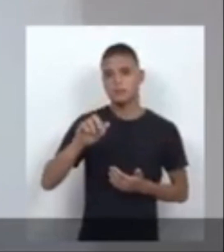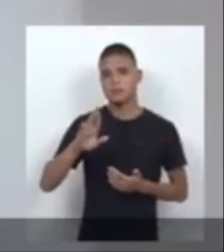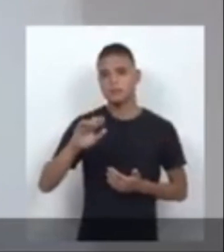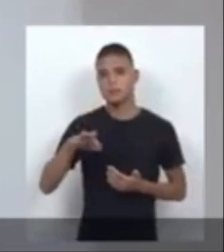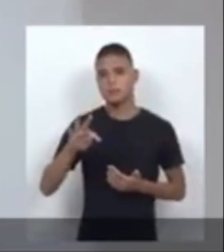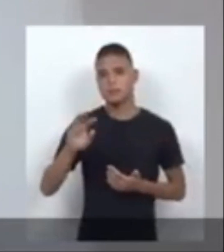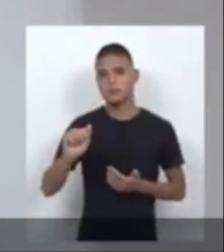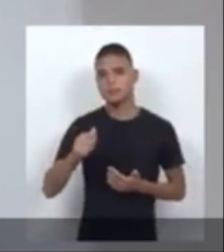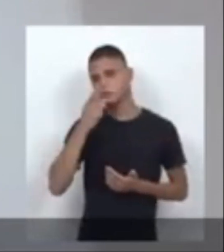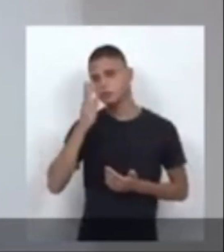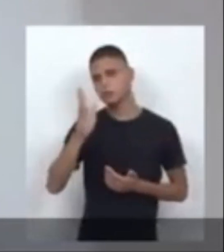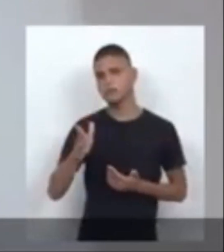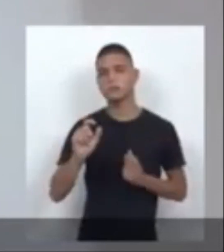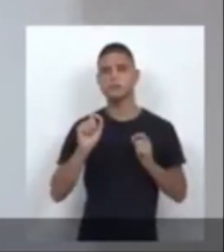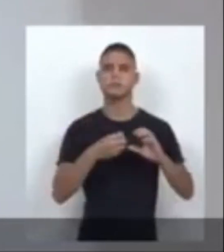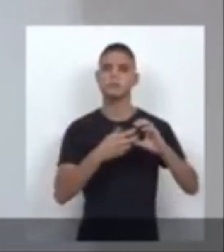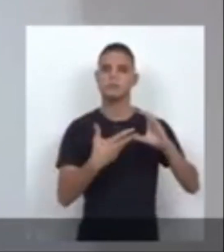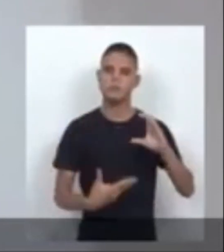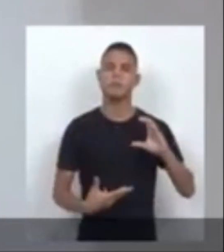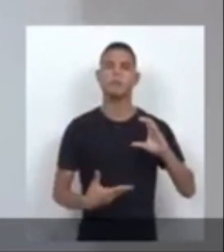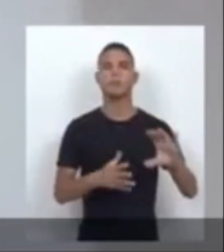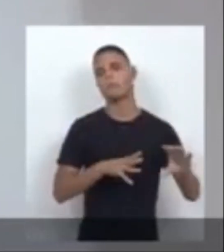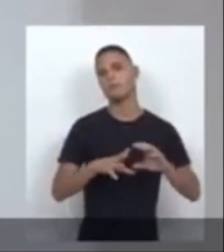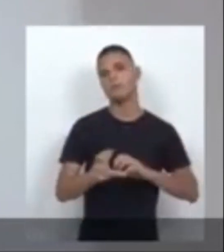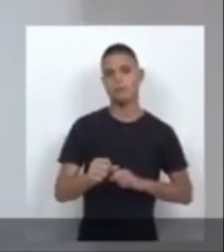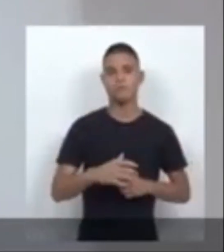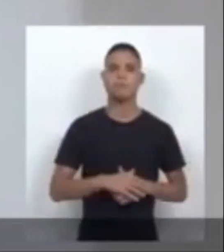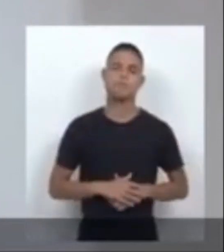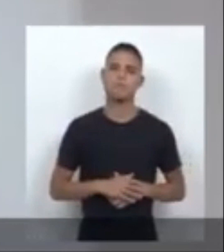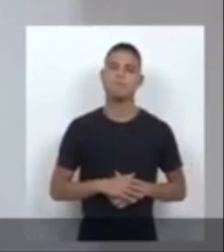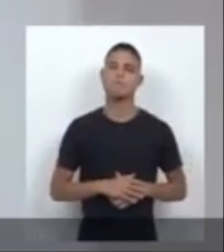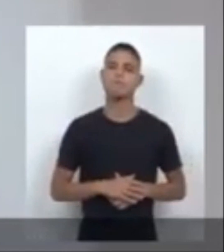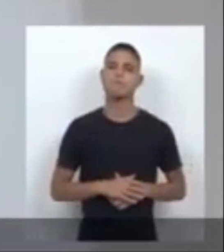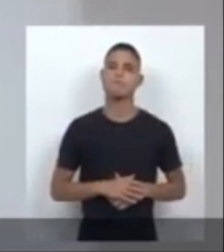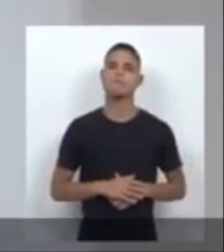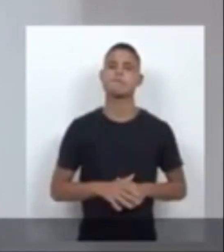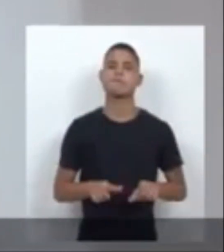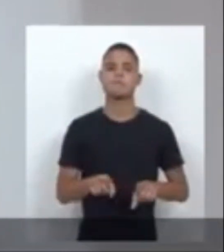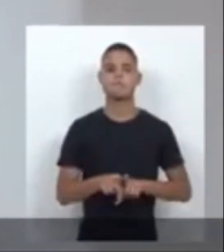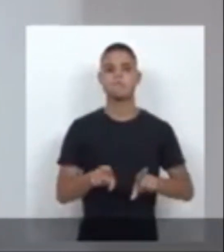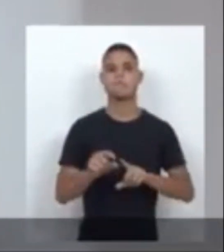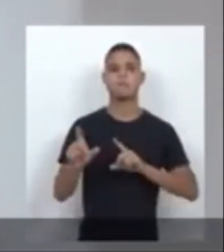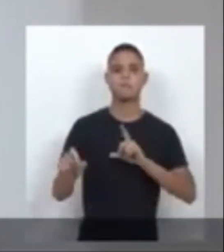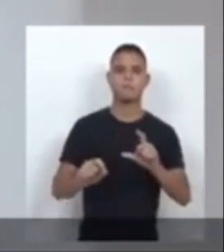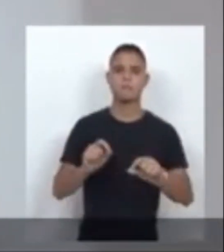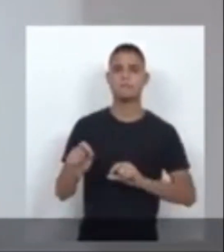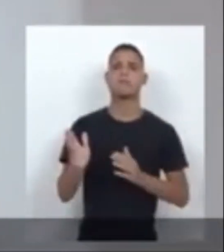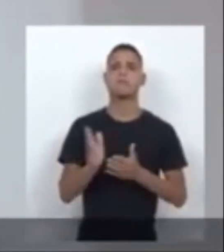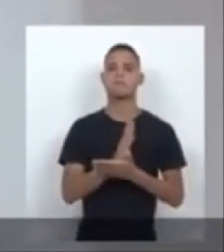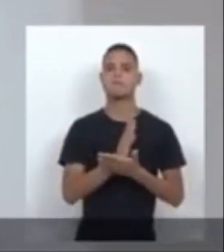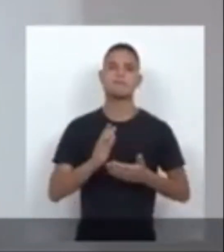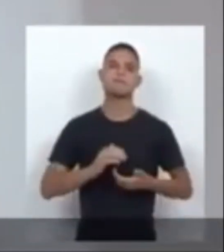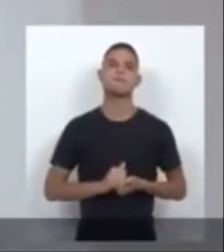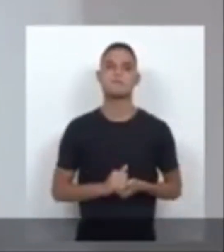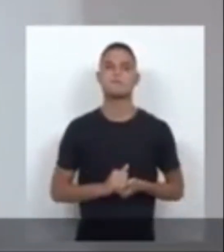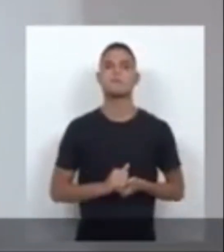do caráter formativo da avaliação e não punitivo. E a seleção também das competências fez